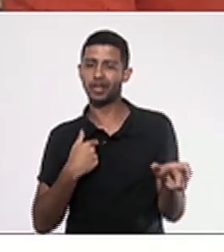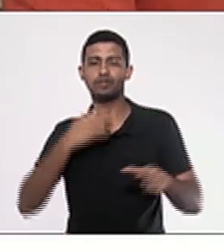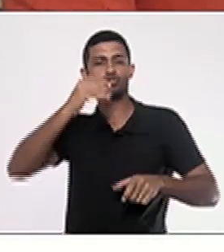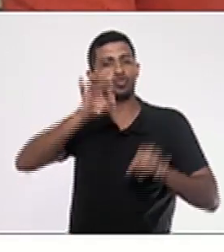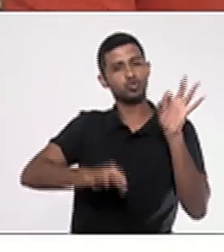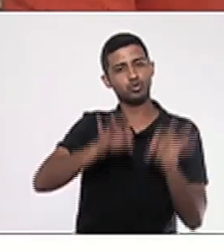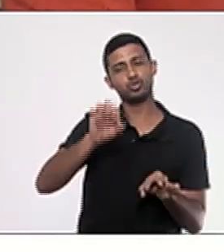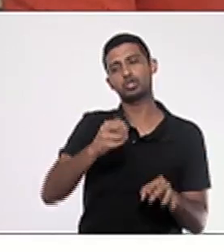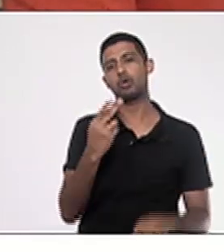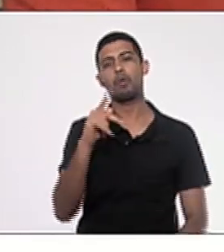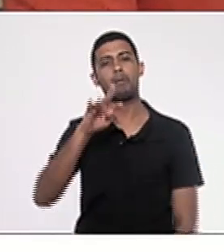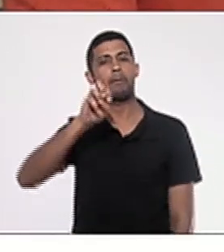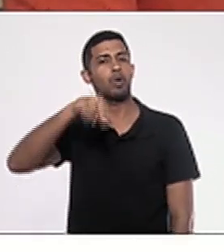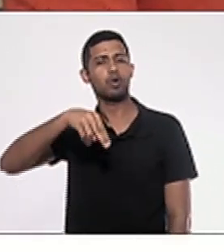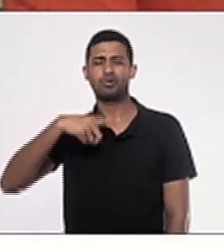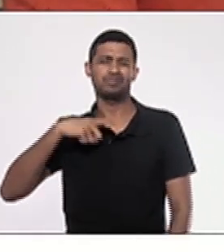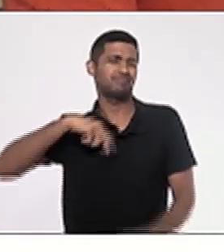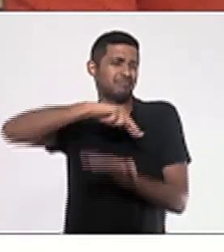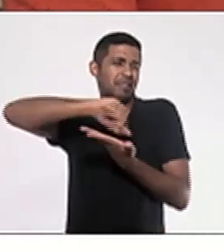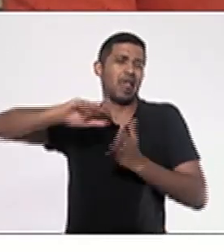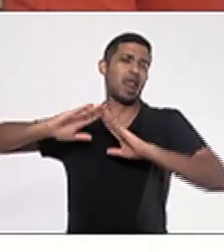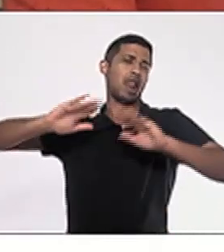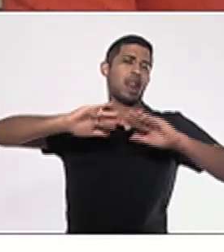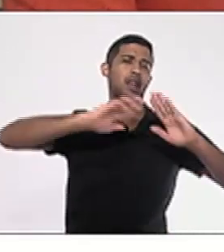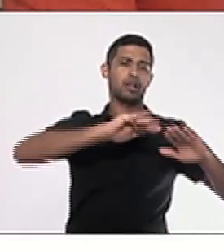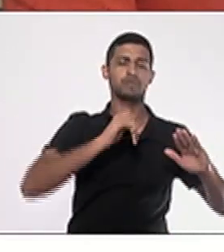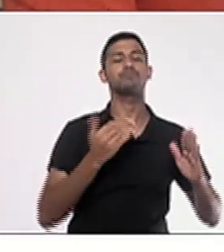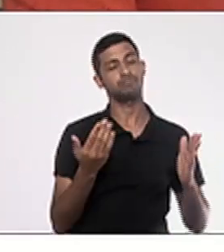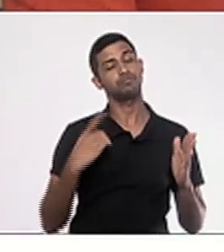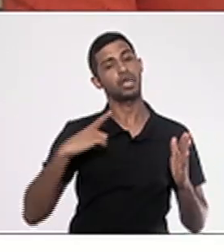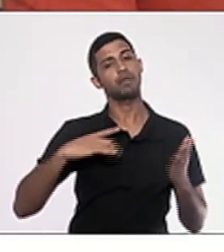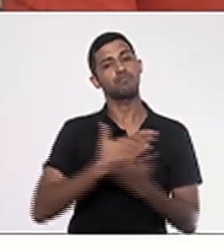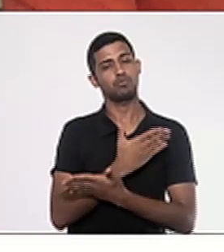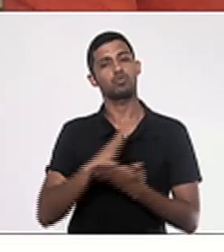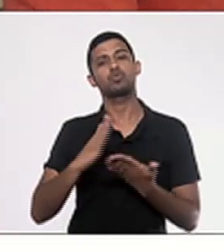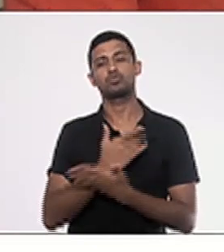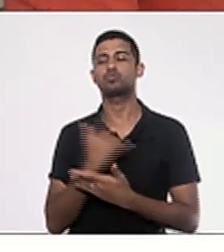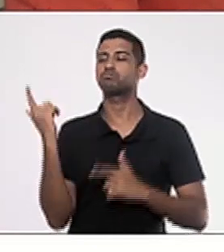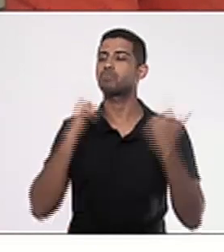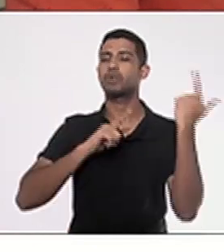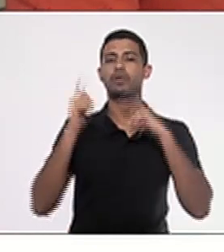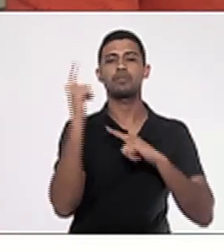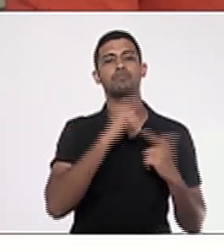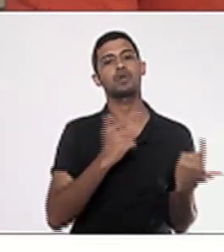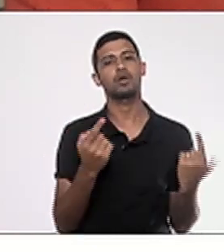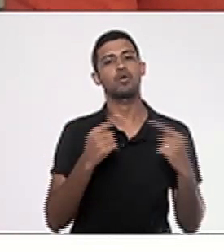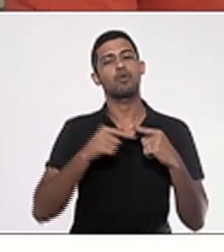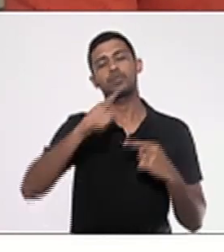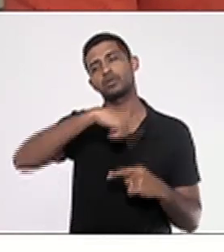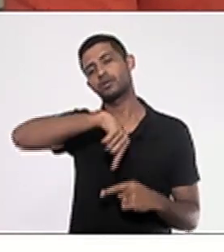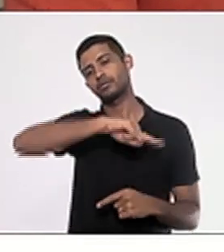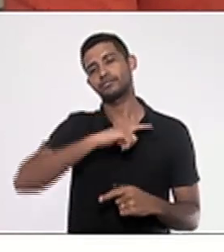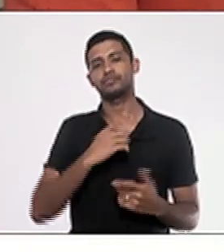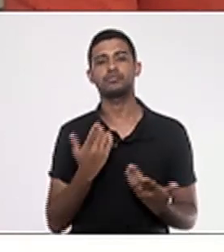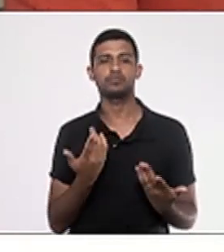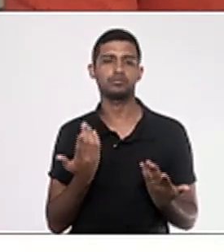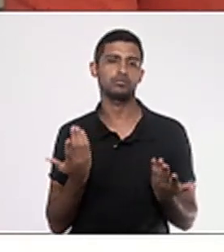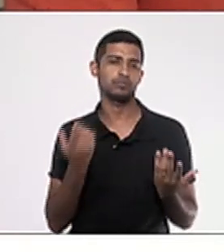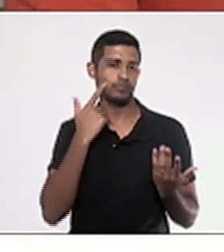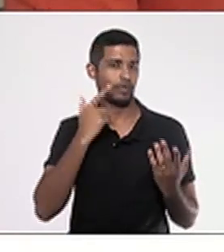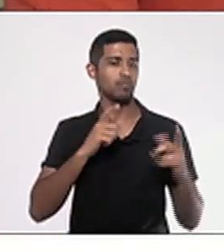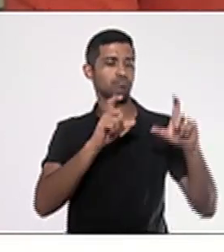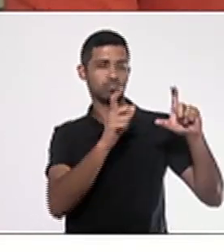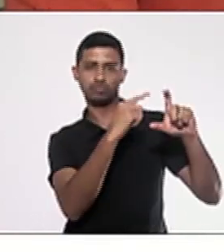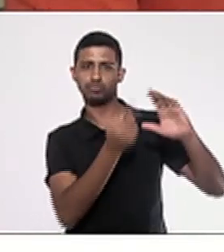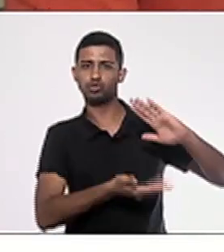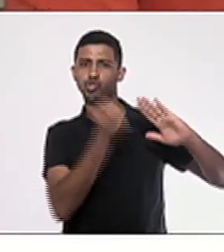Justiça, PROCON. A gente tem muita demanda atendida nesses casos em que a gente retira e